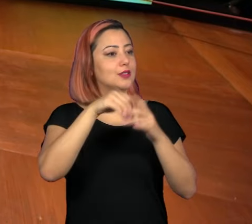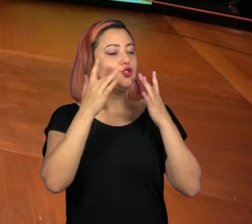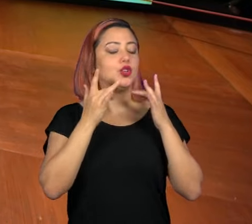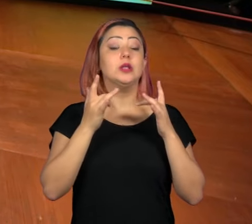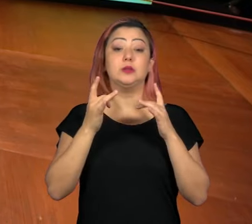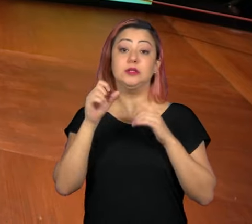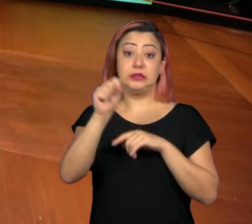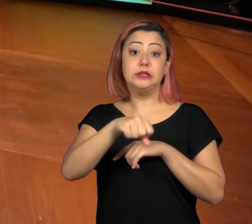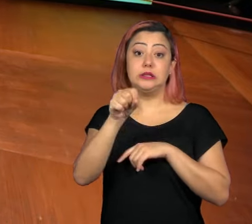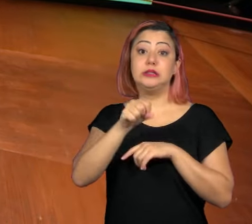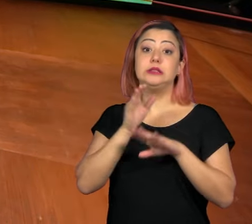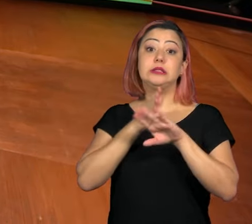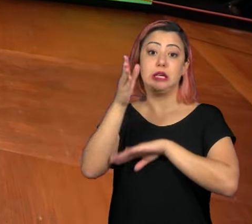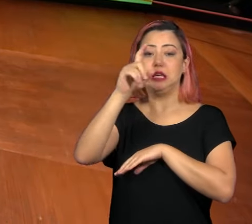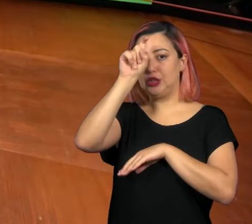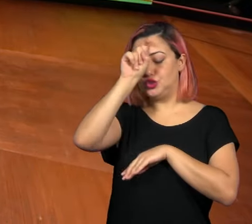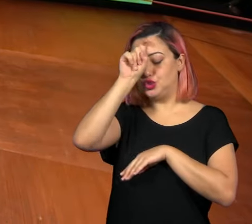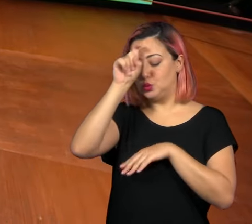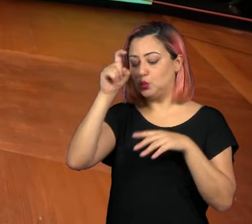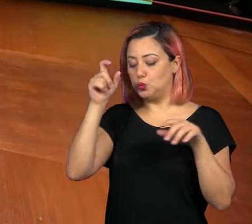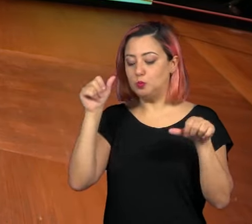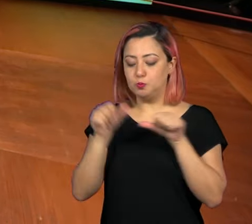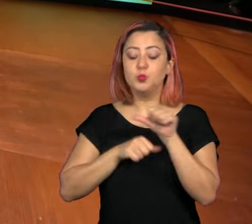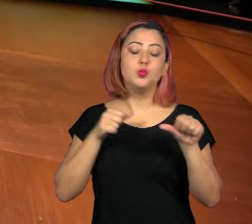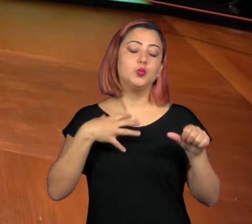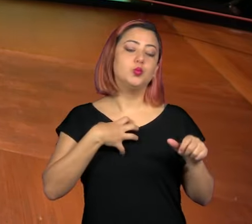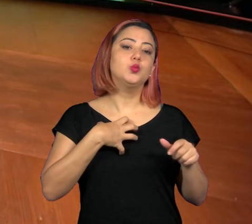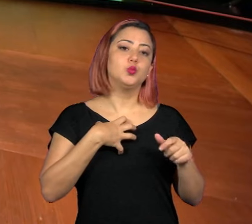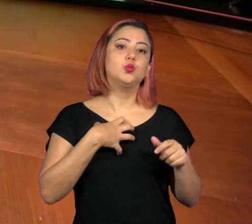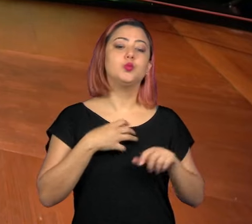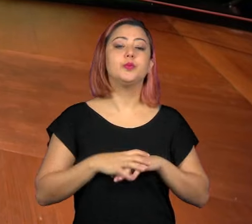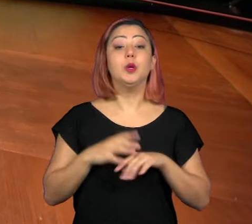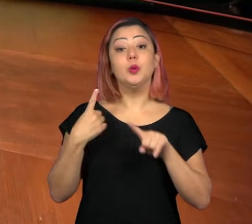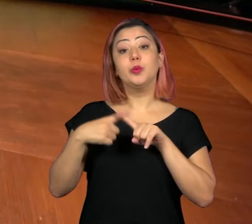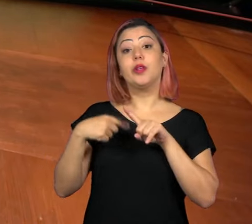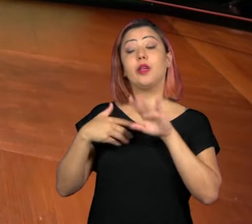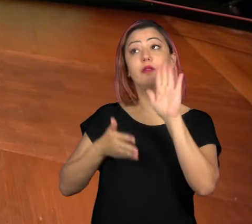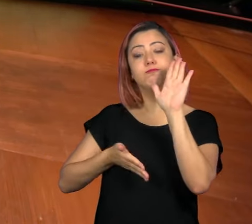Foi. A minha ida para o Egito